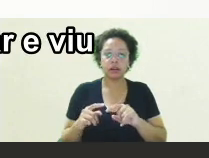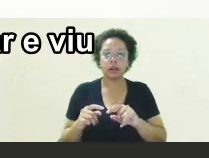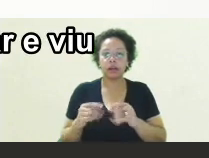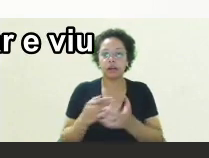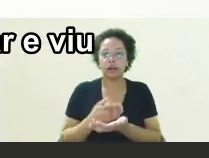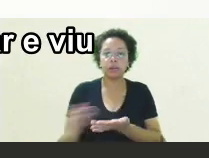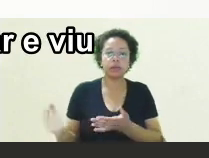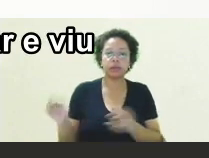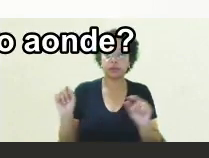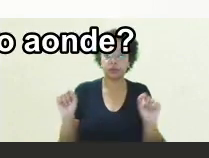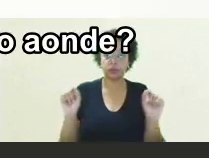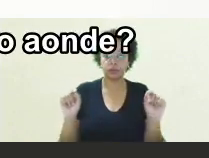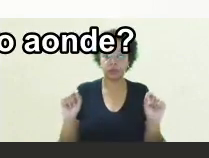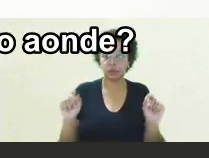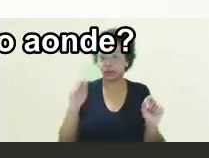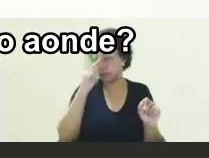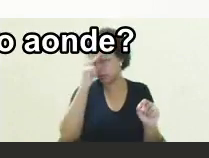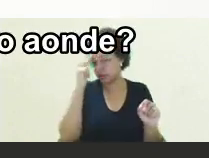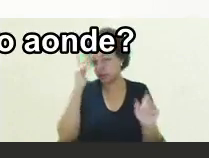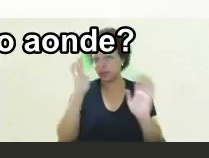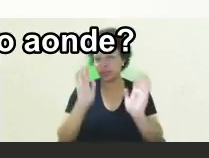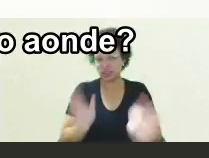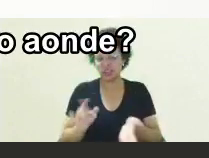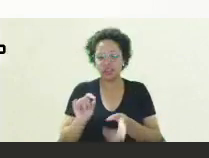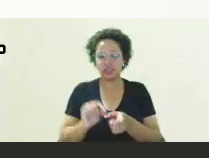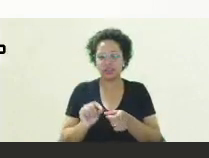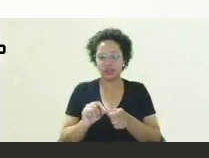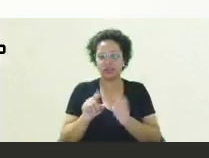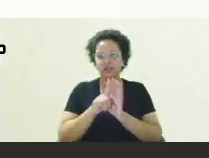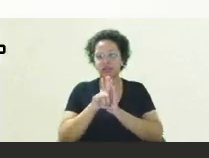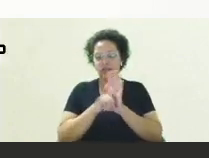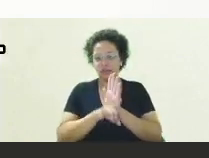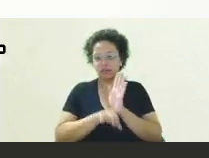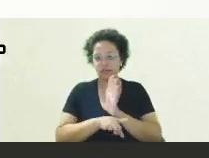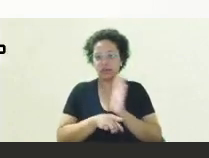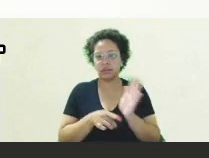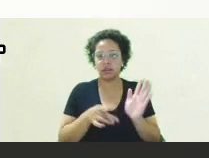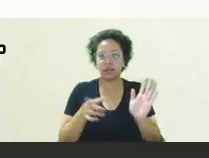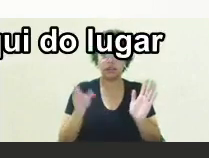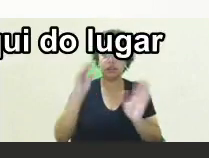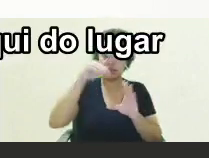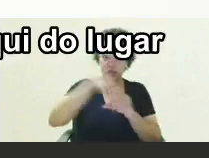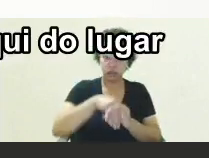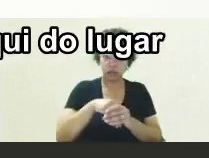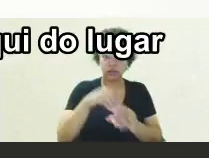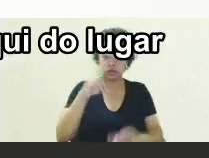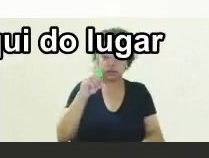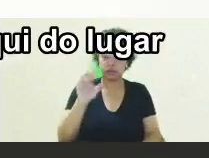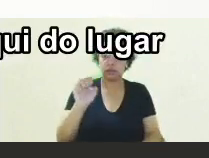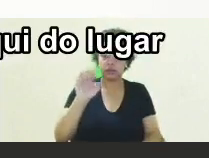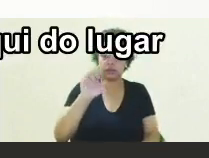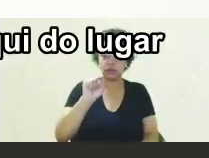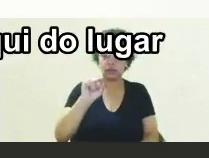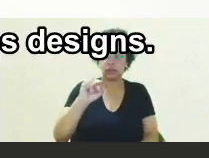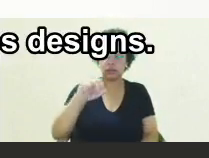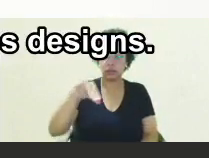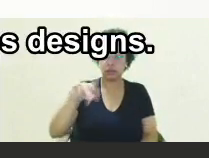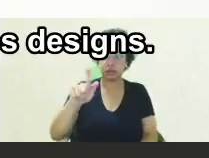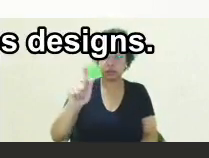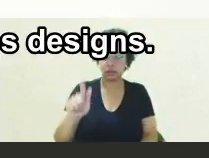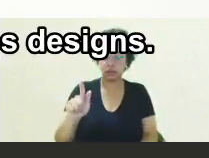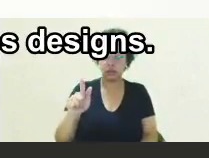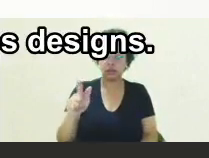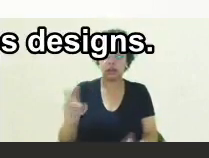começou a pesquisar e viu que já tinha muita gente fazendo aonde? No contexto do design. Ah, então, peraí. Então, eu tenho que sair aqui do lugar